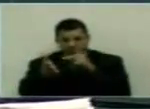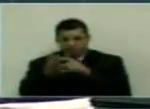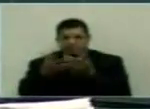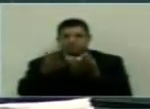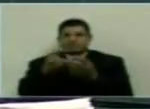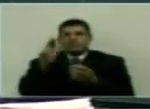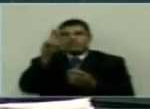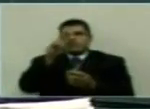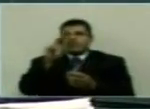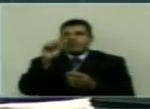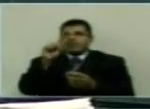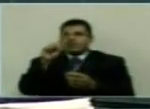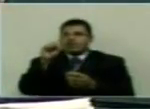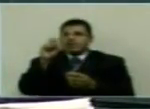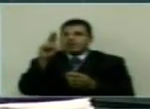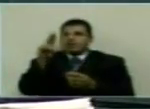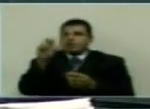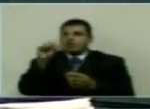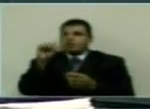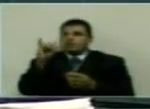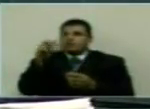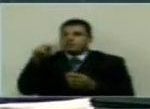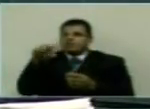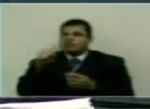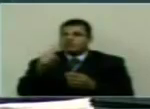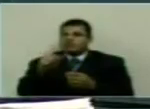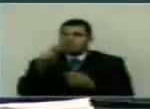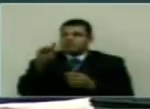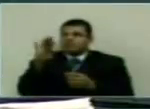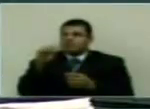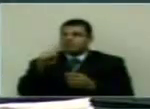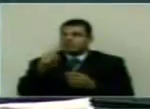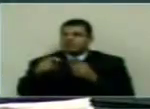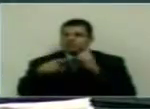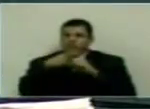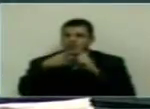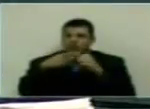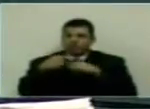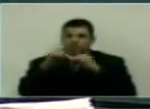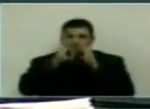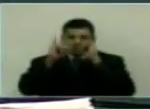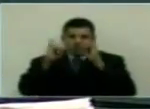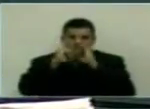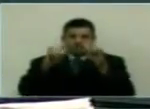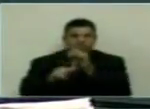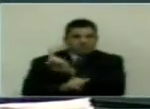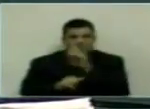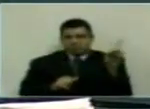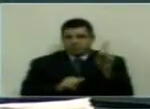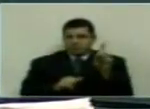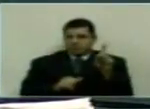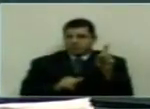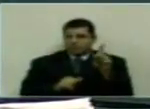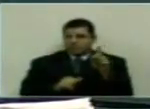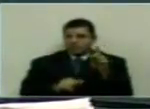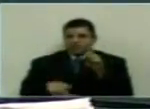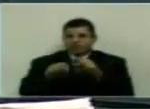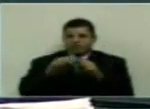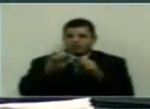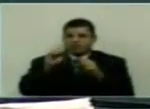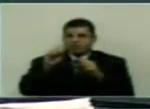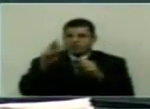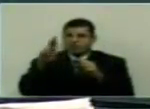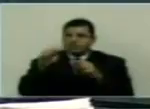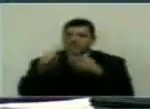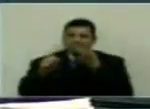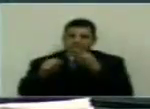que as usinas que eles dizem que migraram estão operando com gás. Porque tenho informação que não. Que algumas usinas